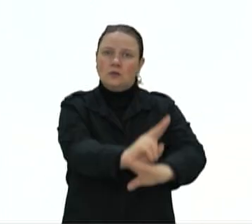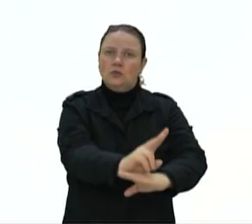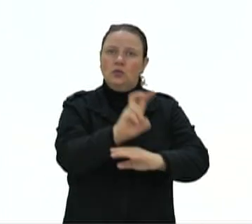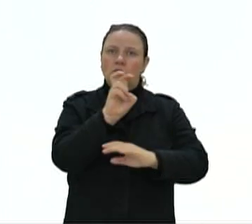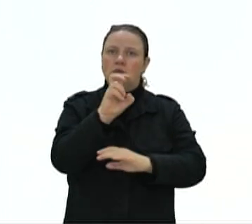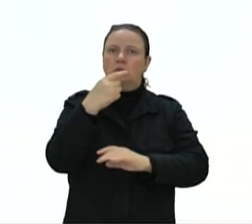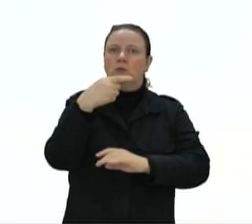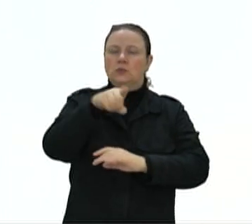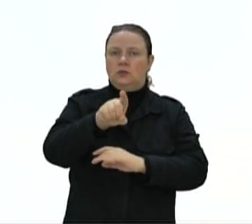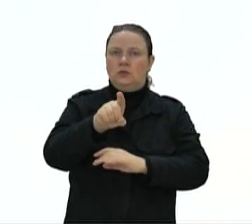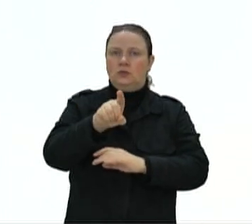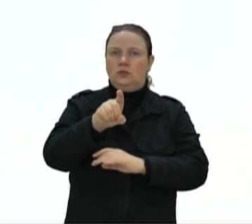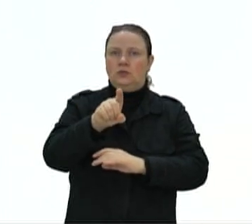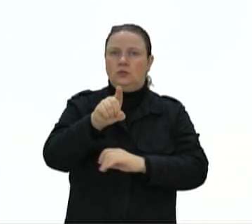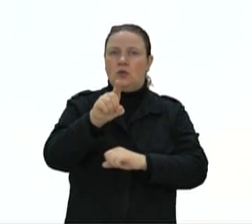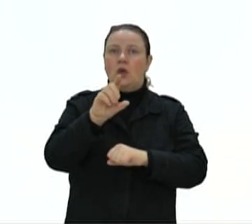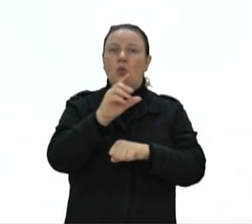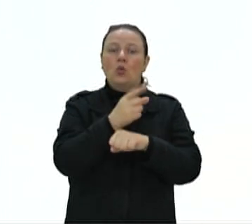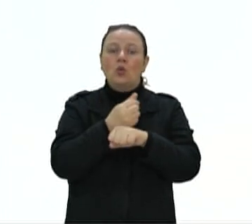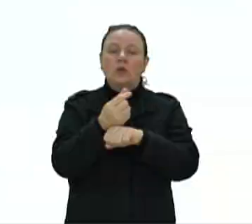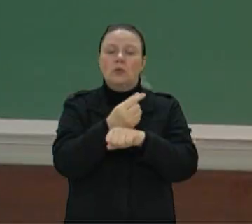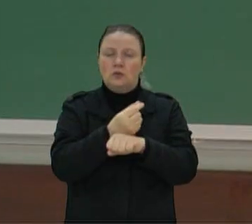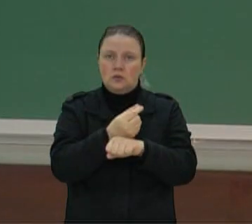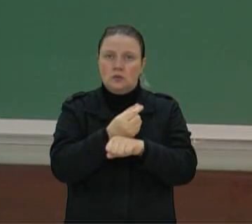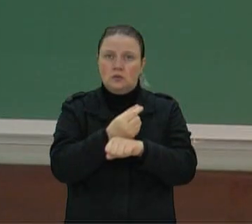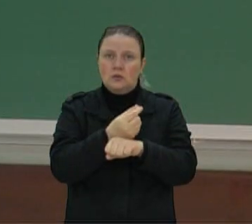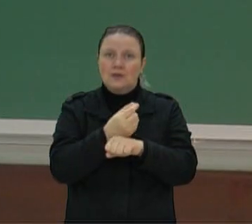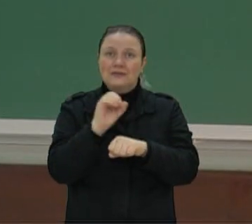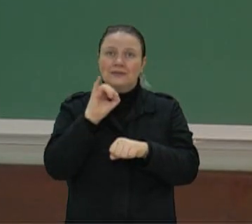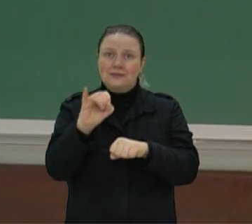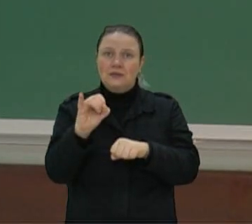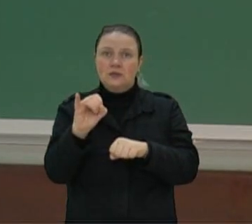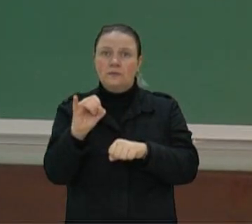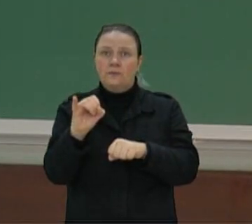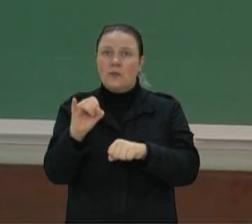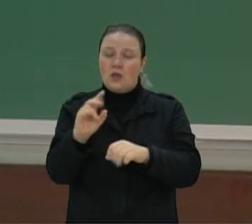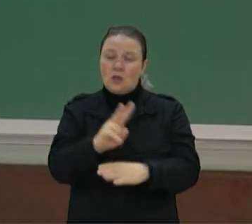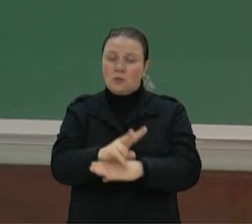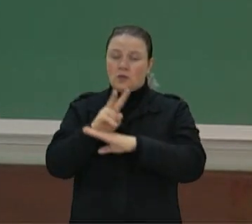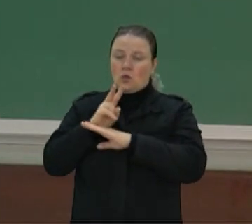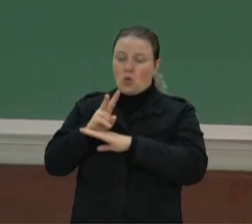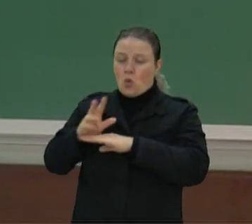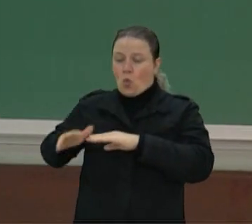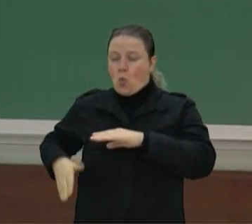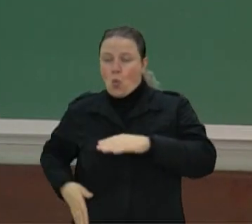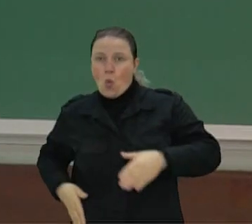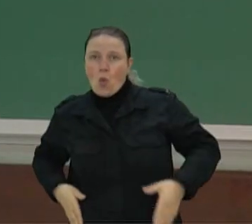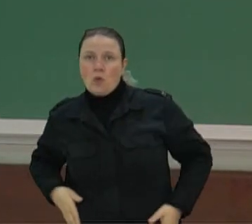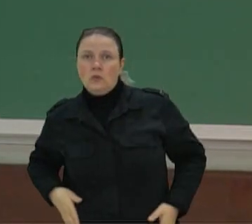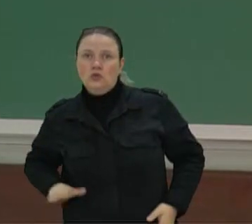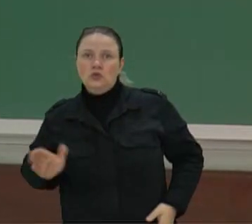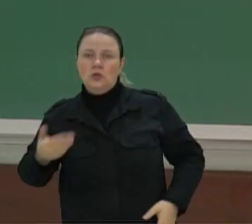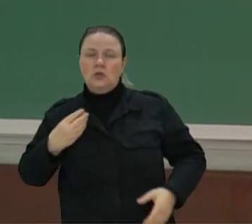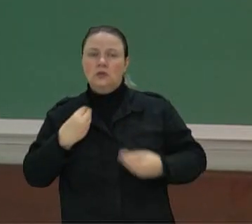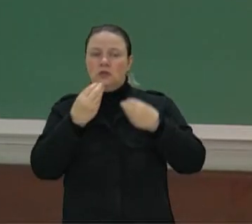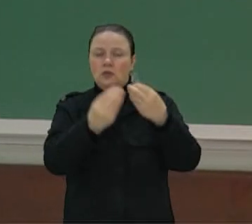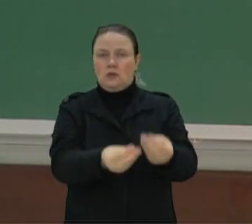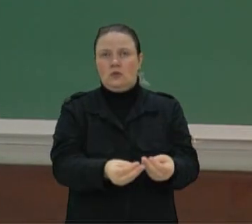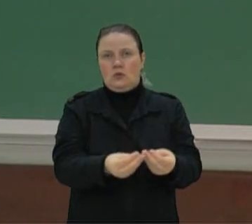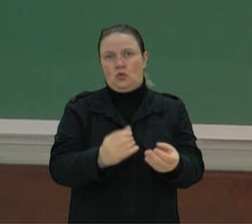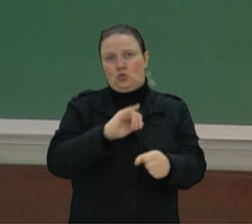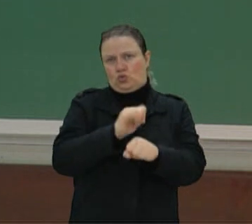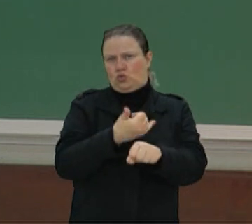capital. Se ele pegou emprestado, colocou no bolso direito, colocou no bolso esquerdo e já devolveu, não vai pagar juros